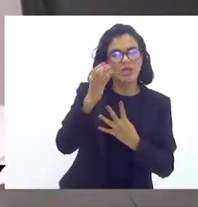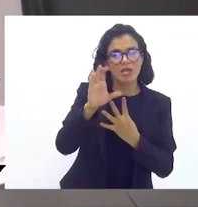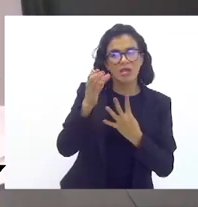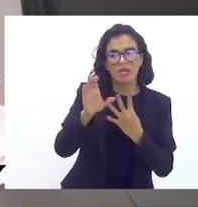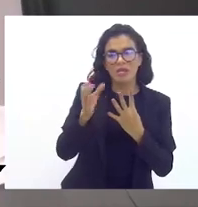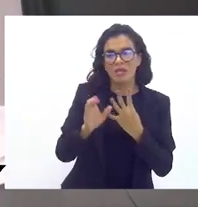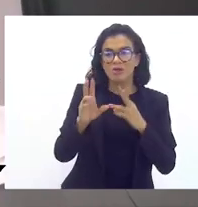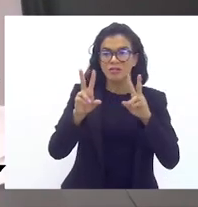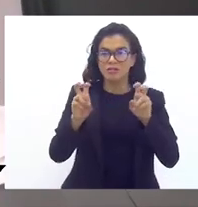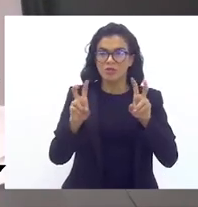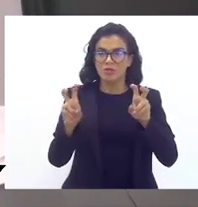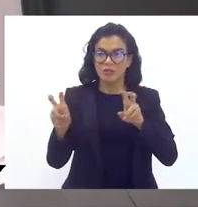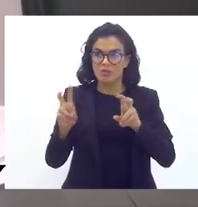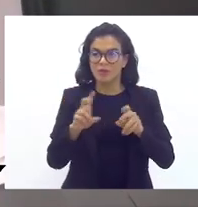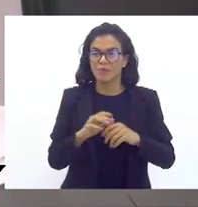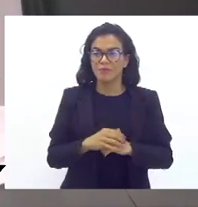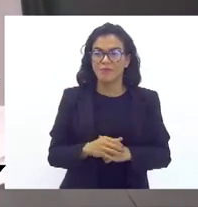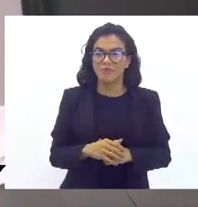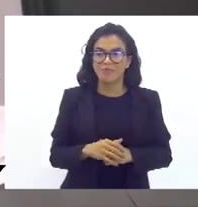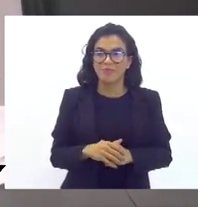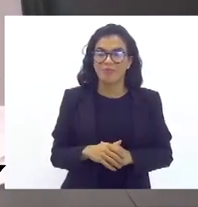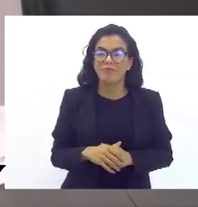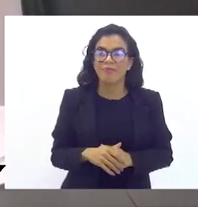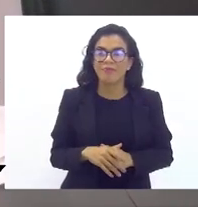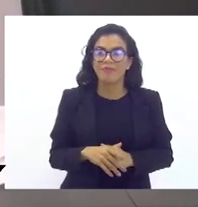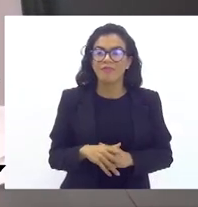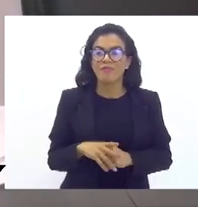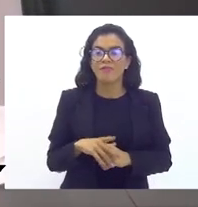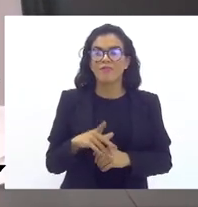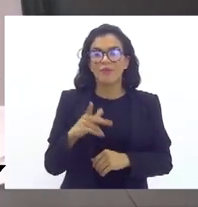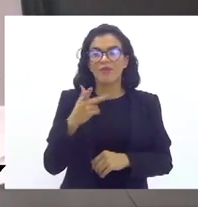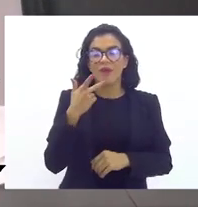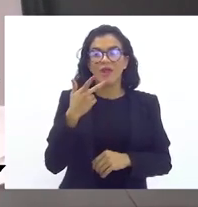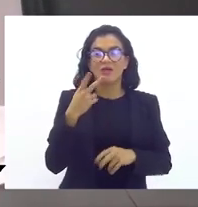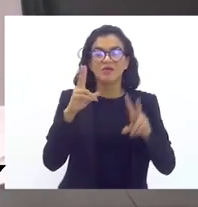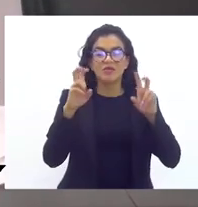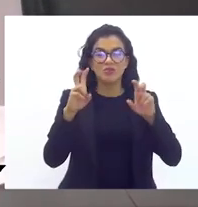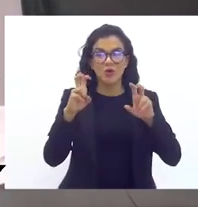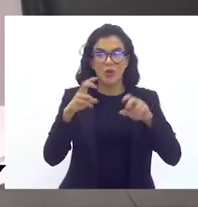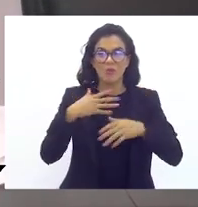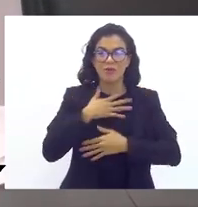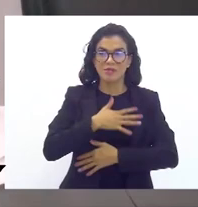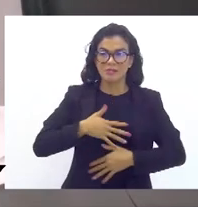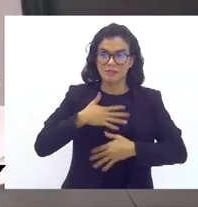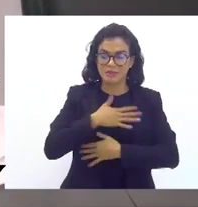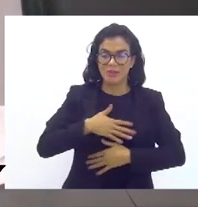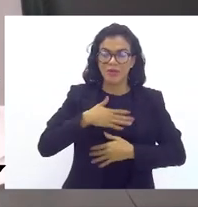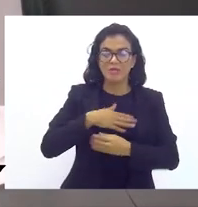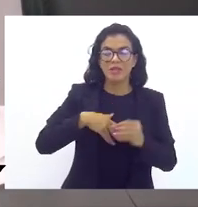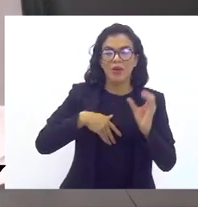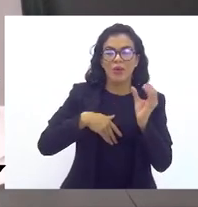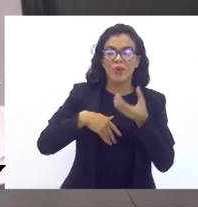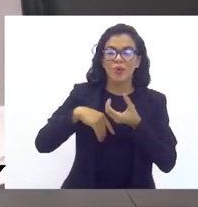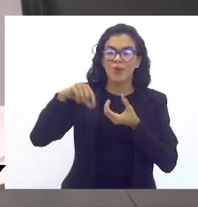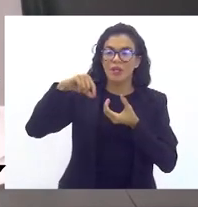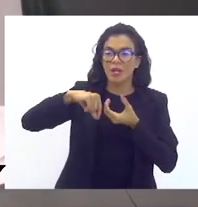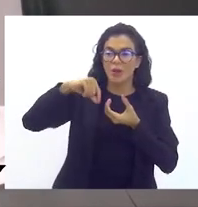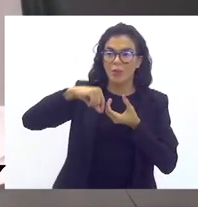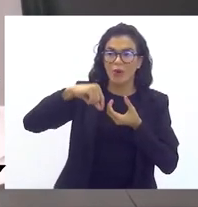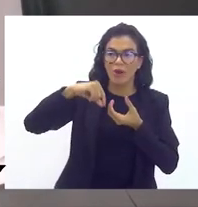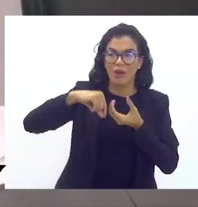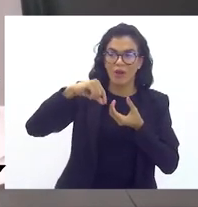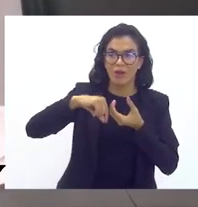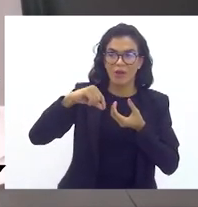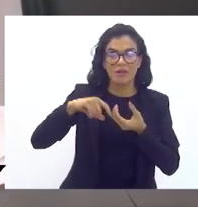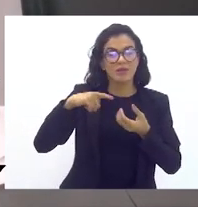a Leninha quando fez a sua fala começou falando do saudações quilombolas e nós tivemos um assassinato